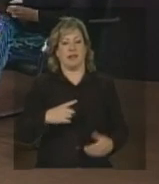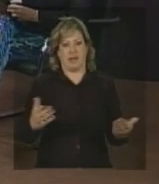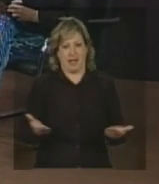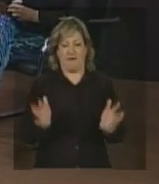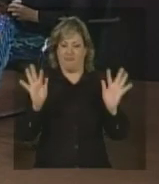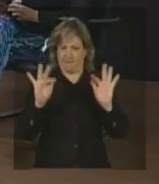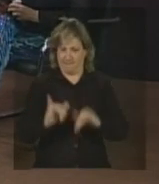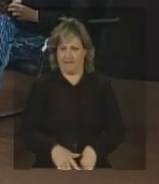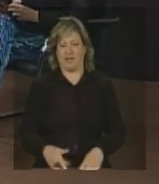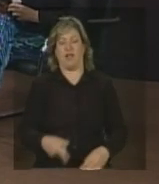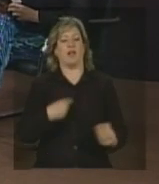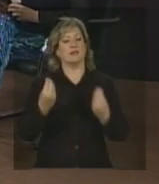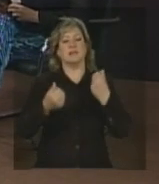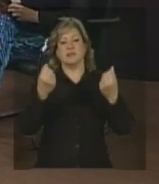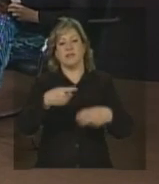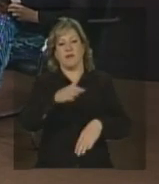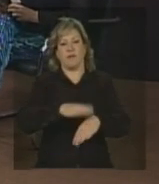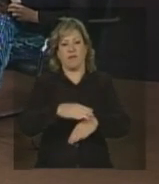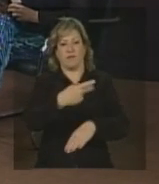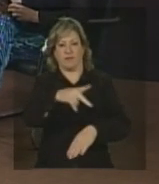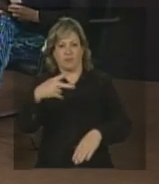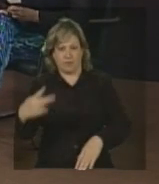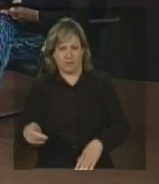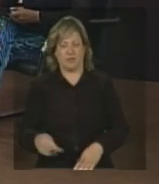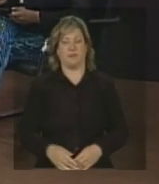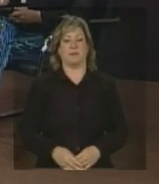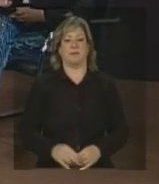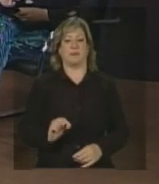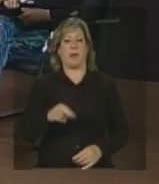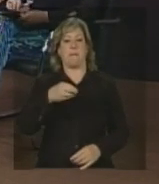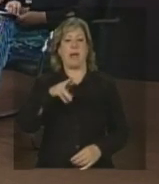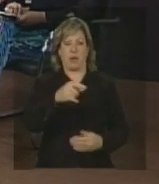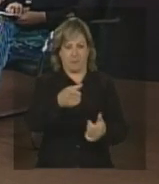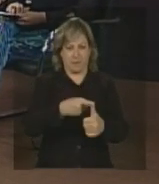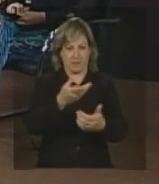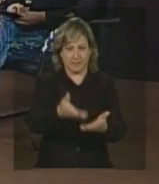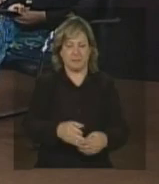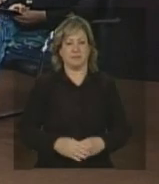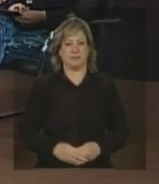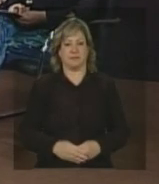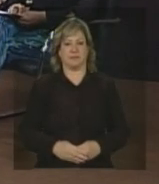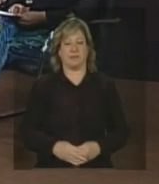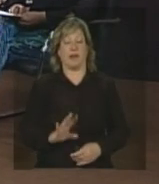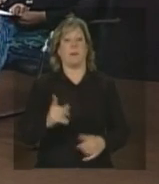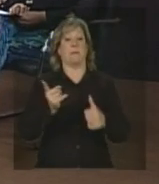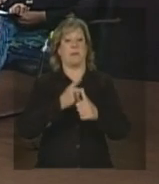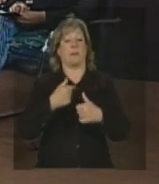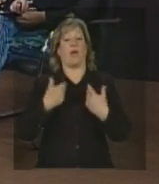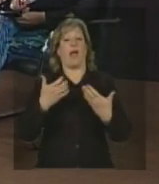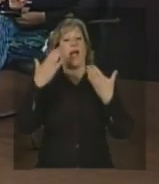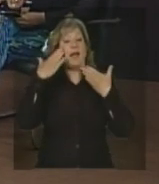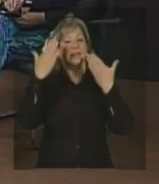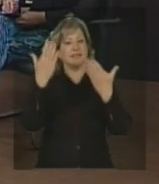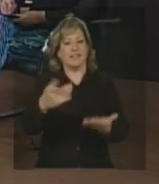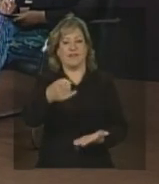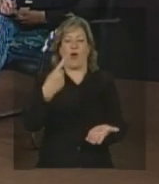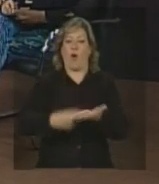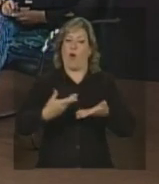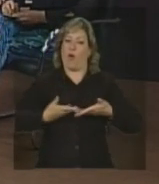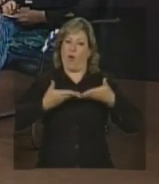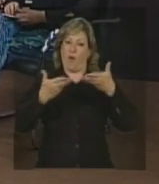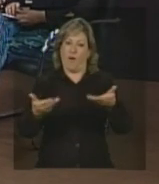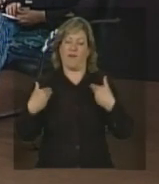encerrarem como quiserem, né? Darem o recado de vocês. Mário, por favor. Primeiramente, agradecemos aqui o convite, né,